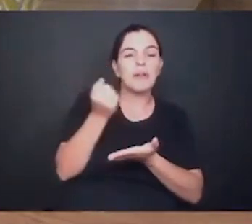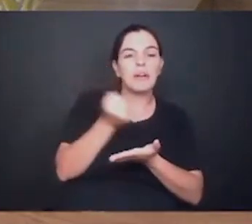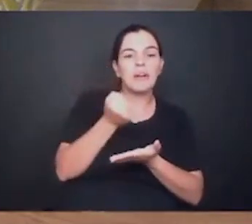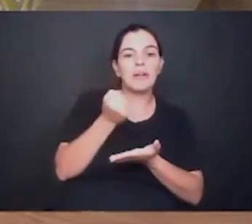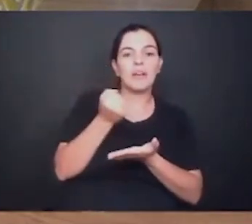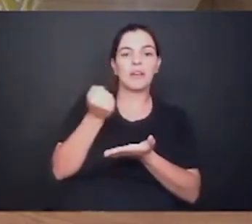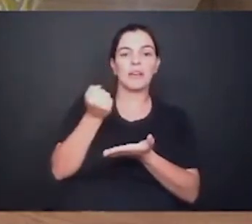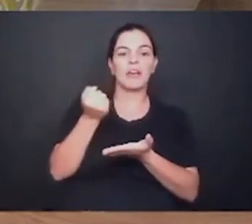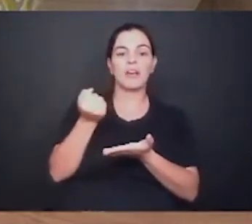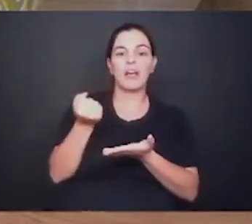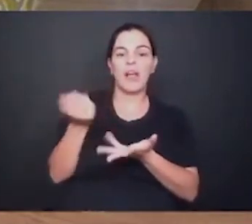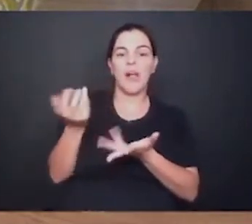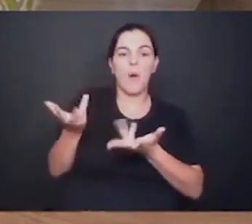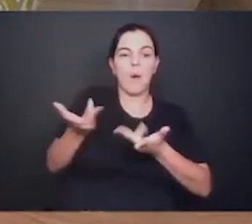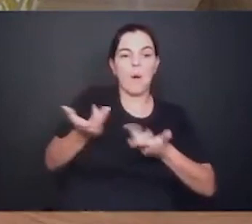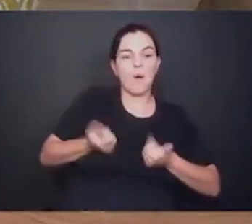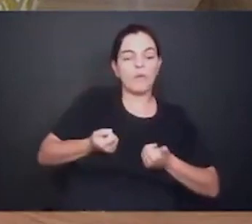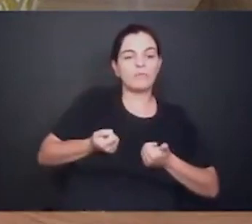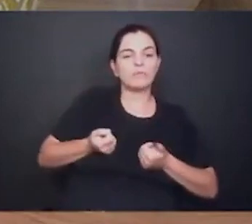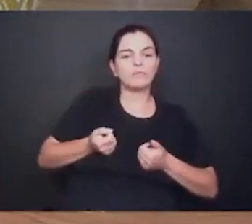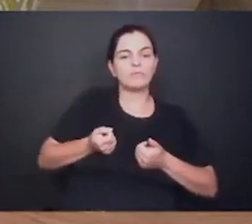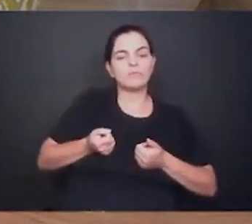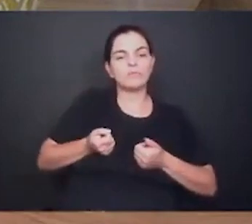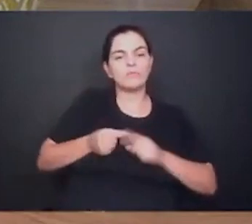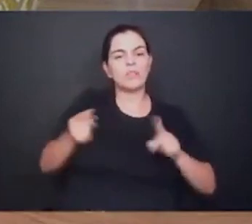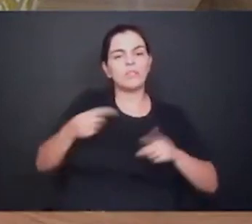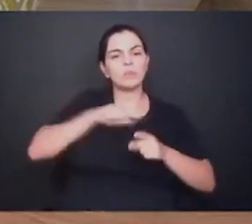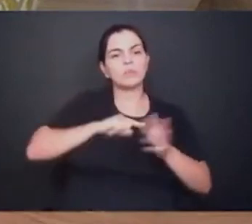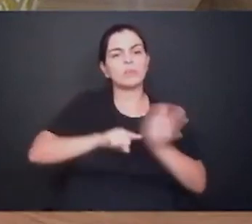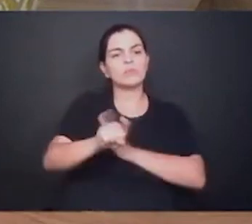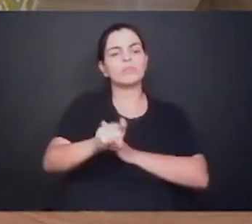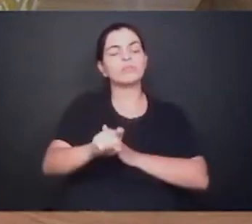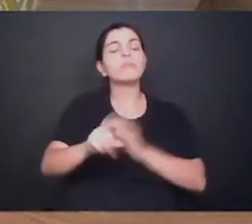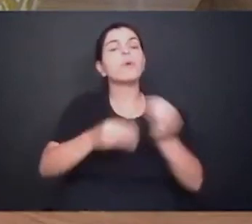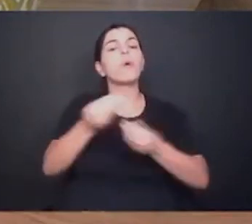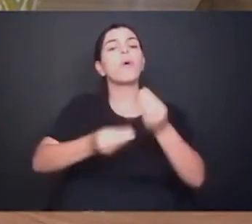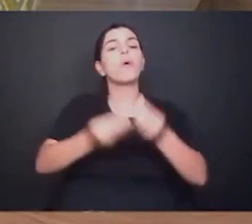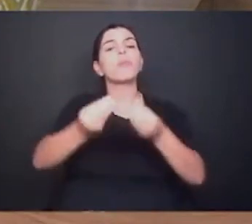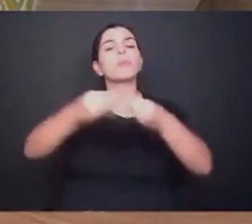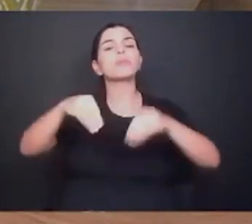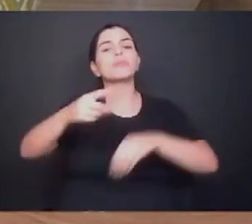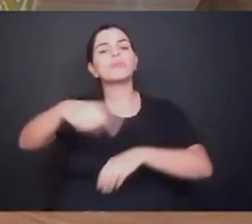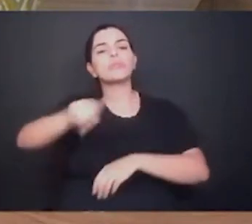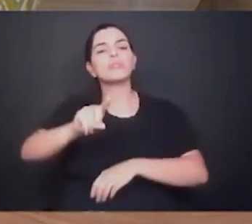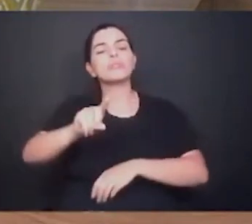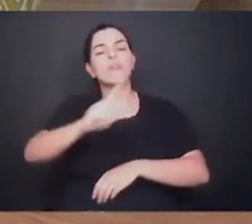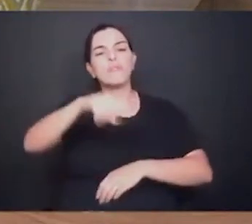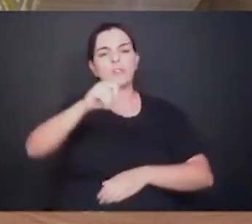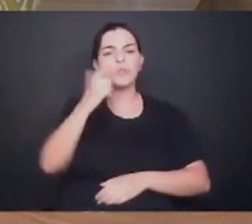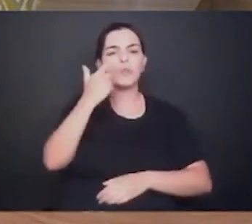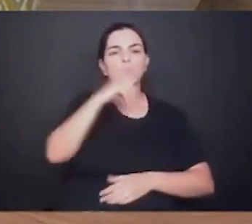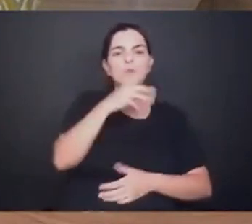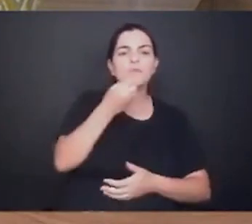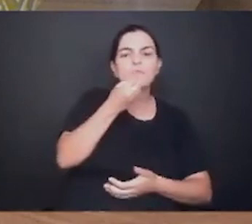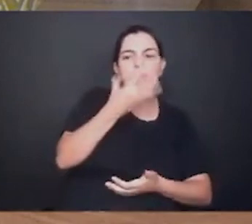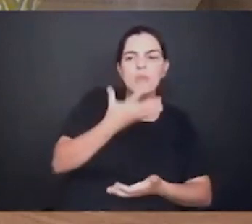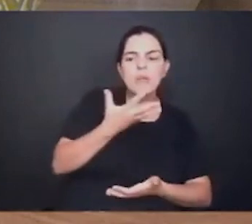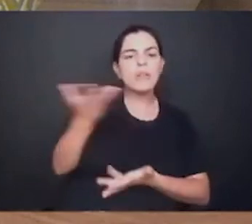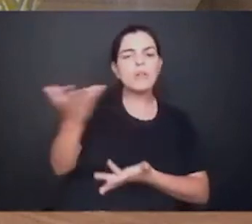tudo? Como isso afetou vocês? Quem criou, quem executou, quem se beneficiou, quem se alimentou e ainda se